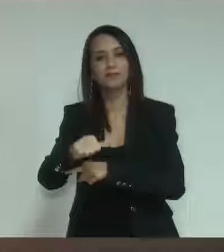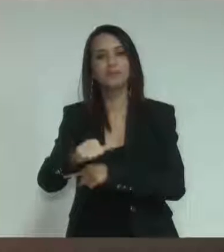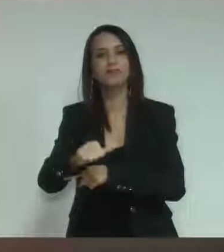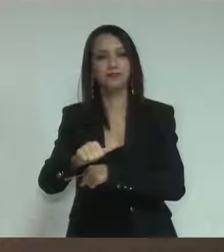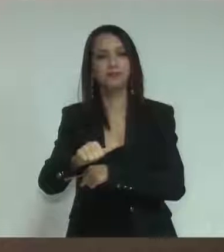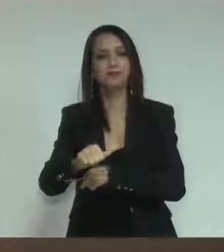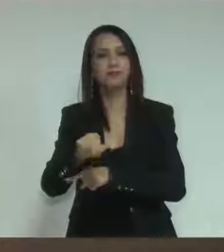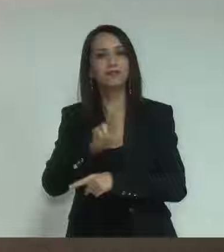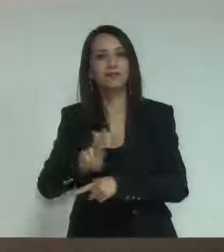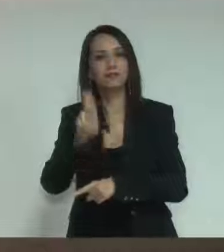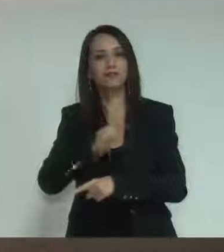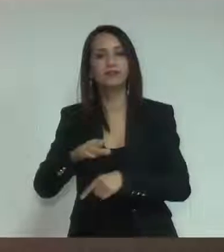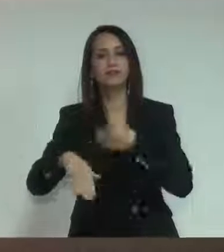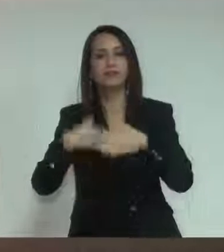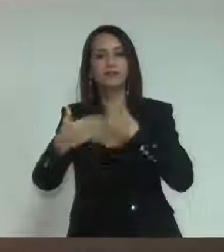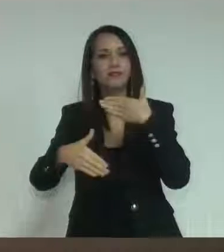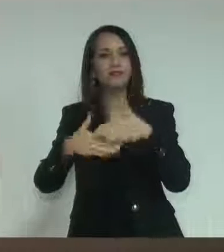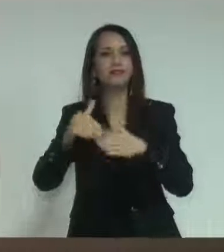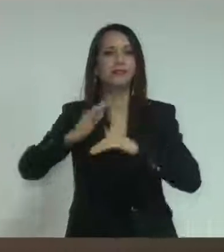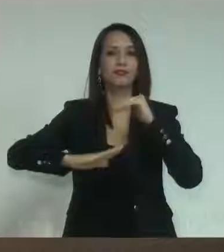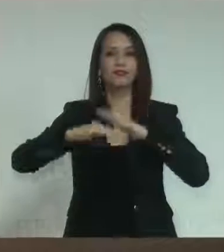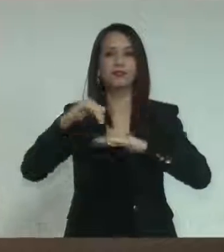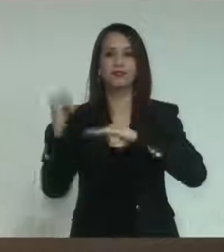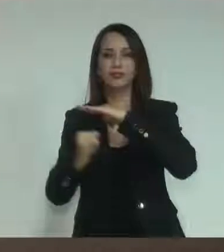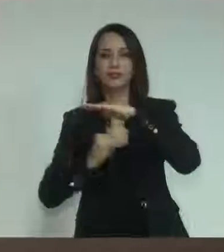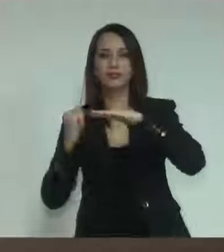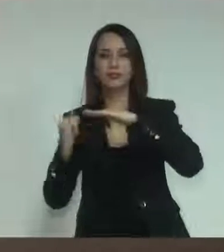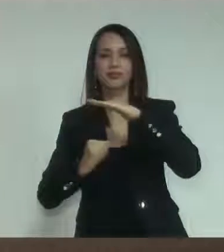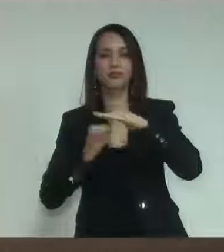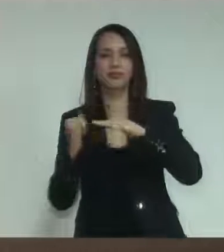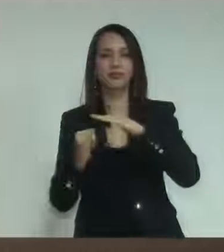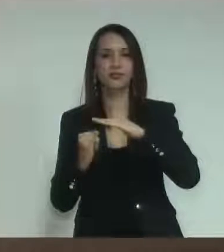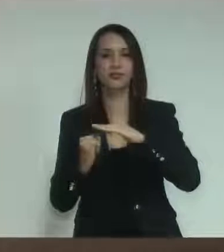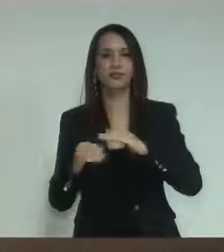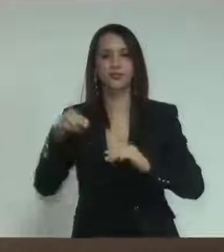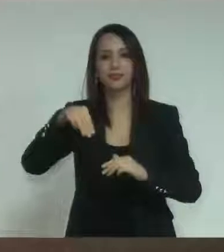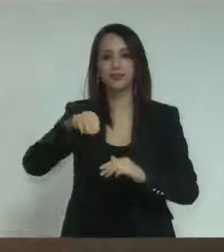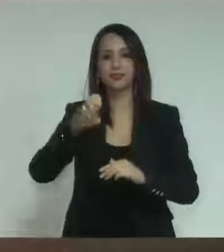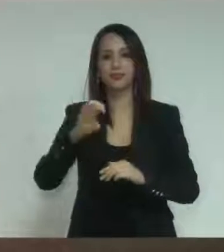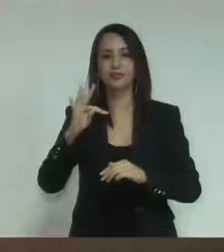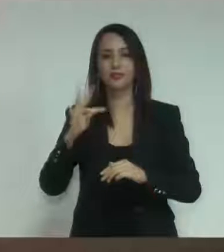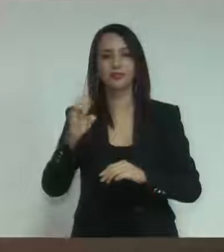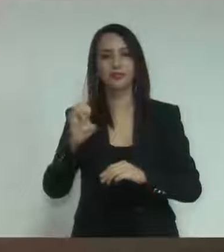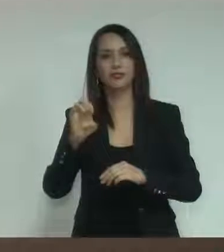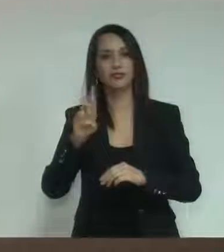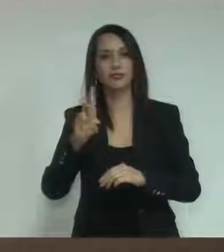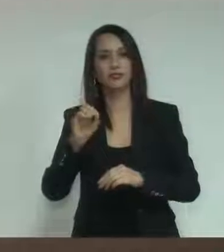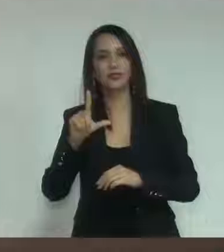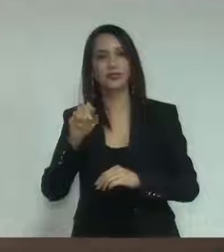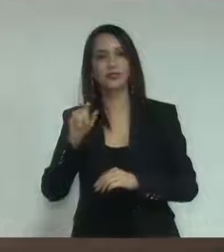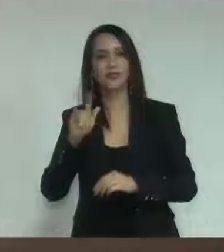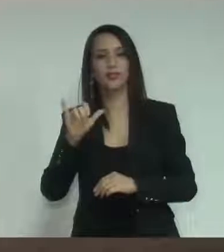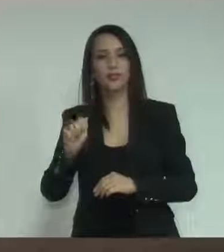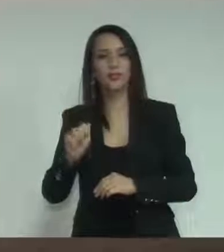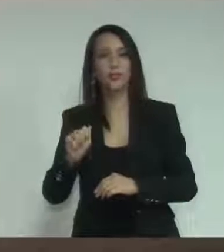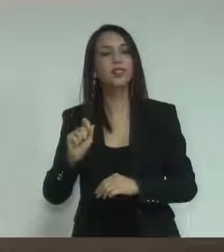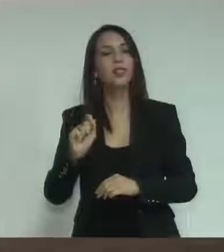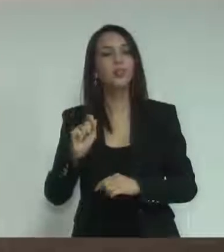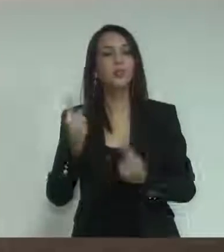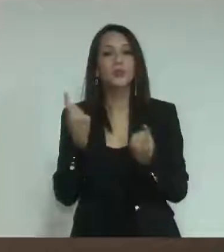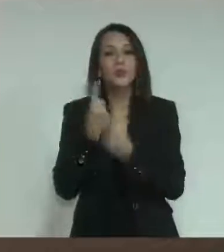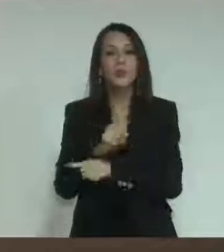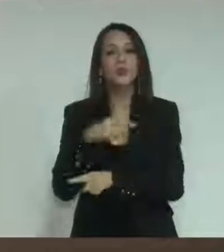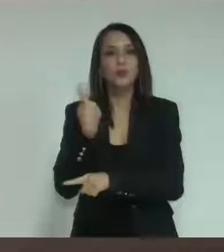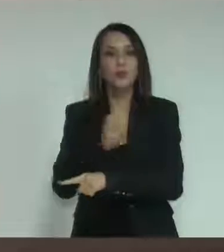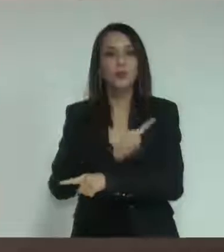conformidade desenvolvidos e implementados pelo Instituto Nacional de Metrologia. Então, o desafio que eu vejo, né, na gestão